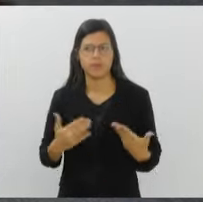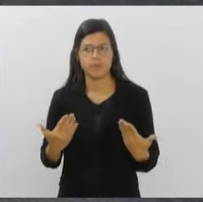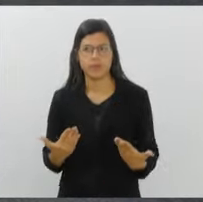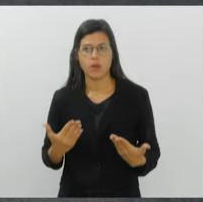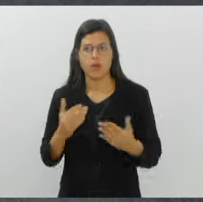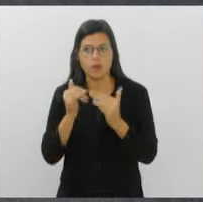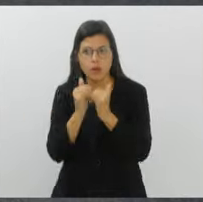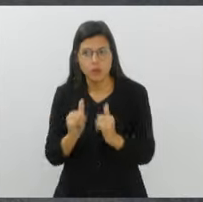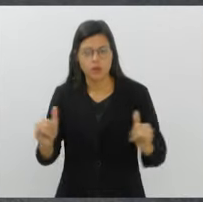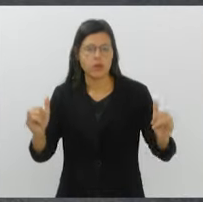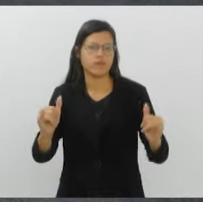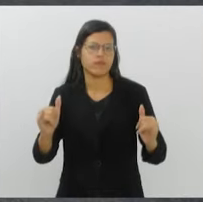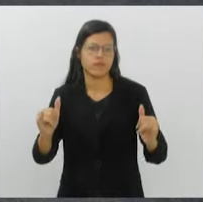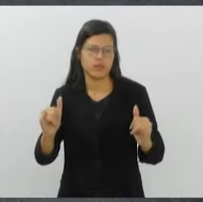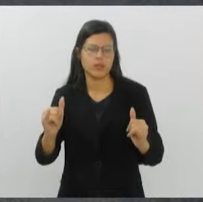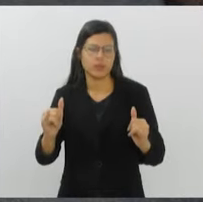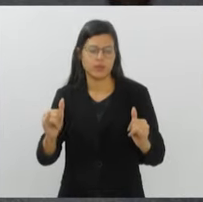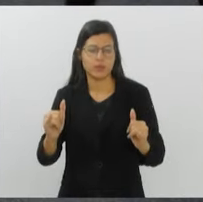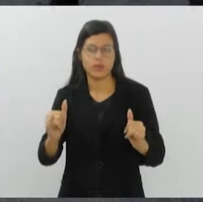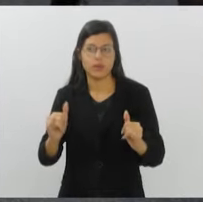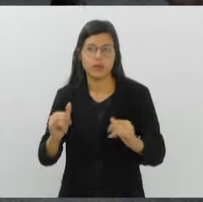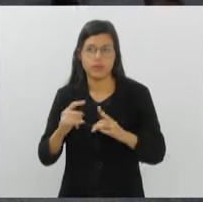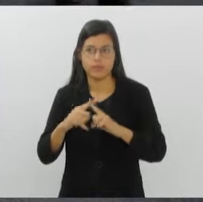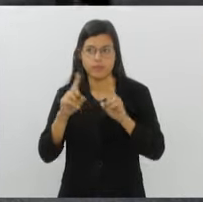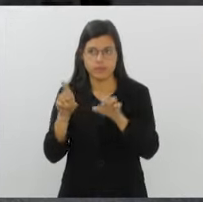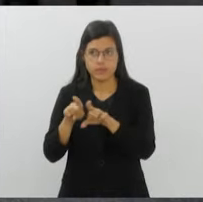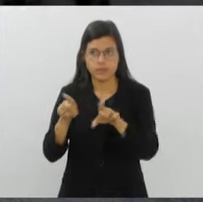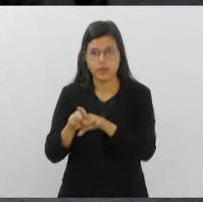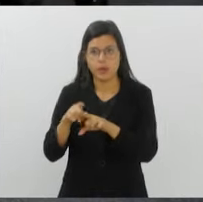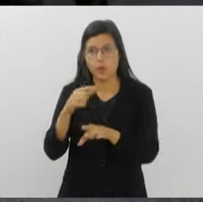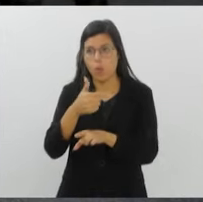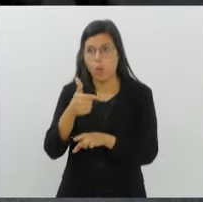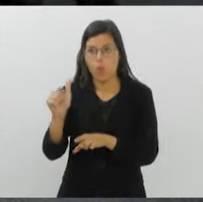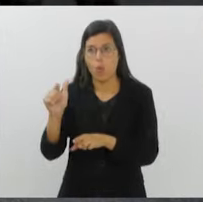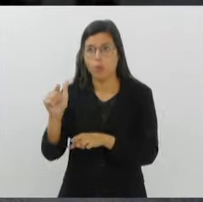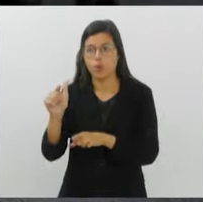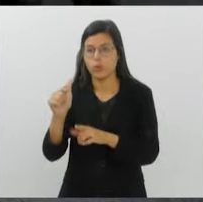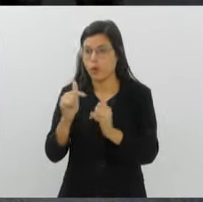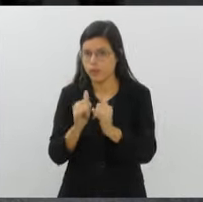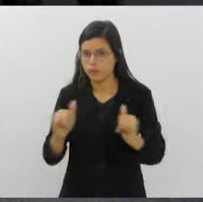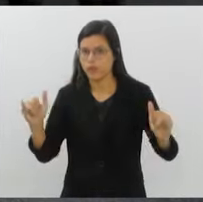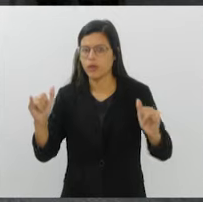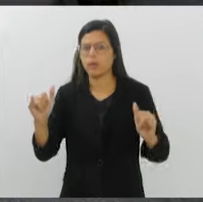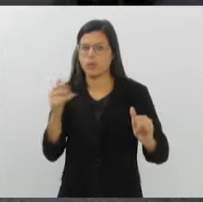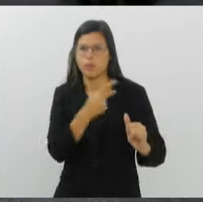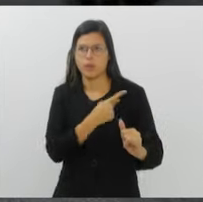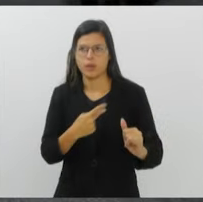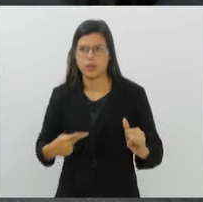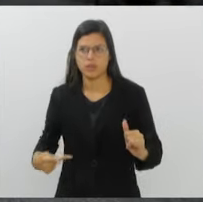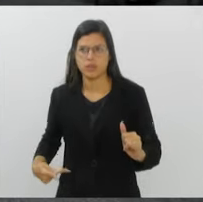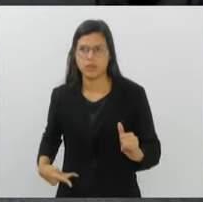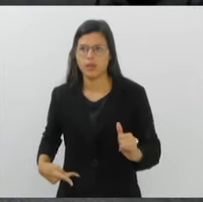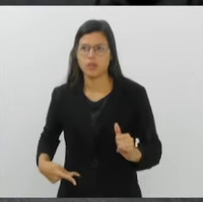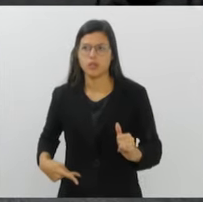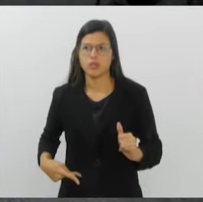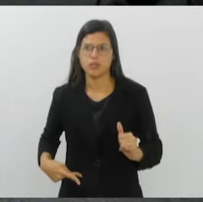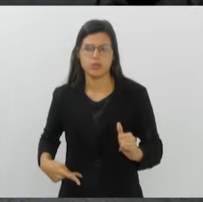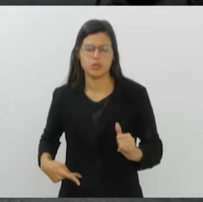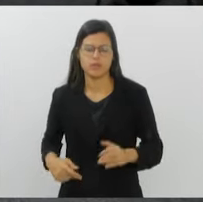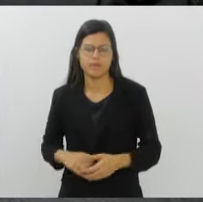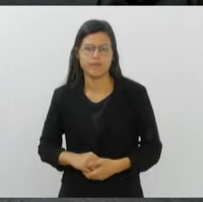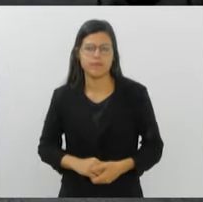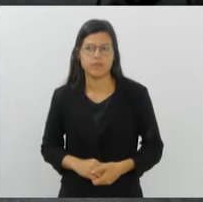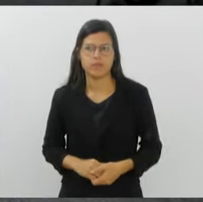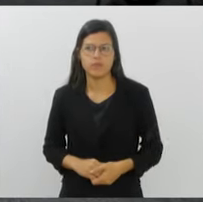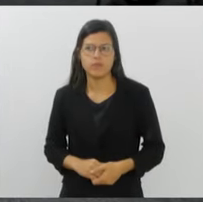nosso recado, a nossa indignação, mas um recado mais consistente é, senhora presidenta, não vão questionar